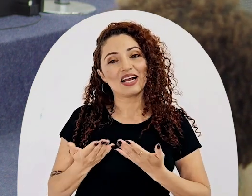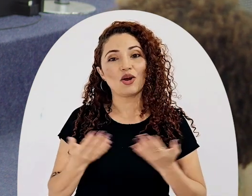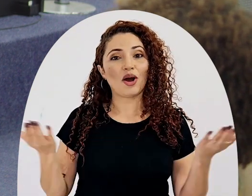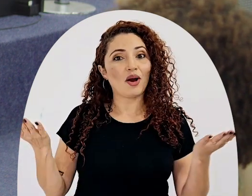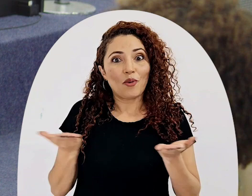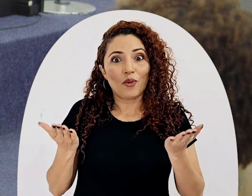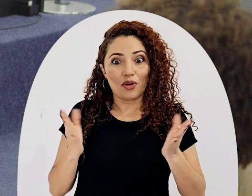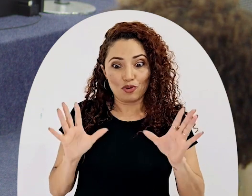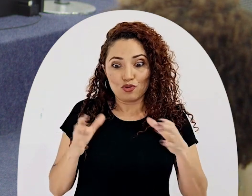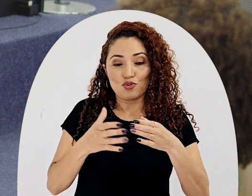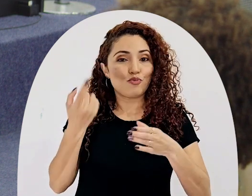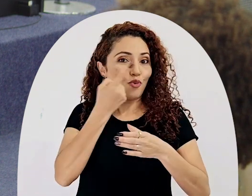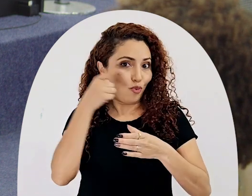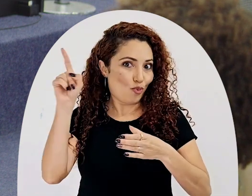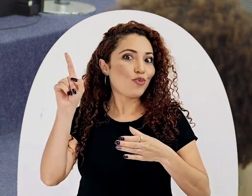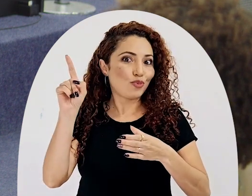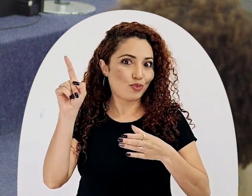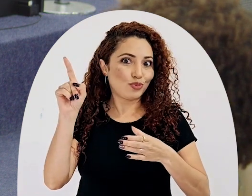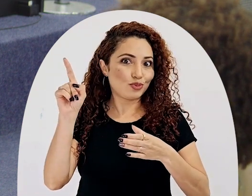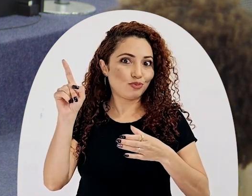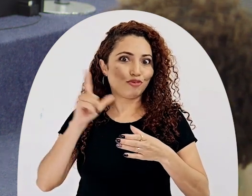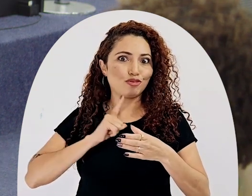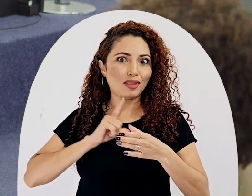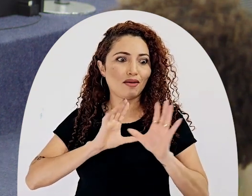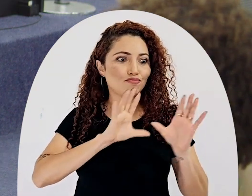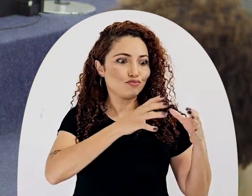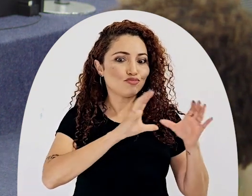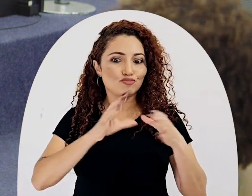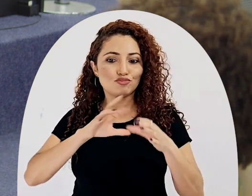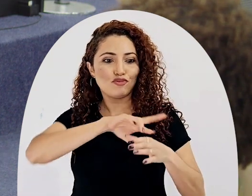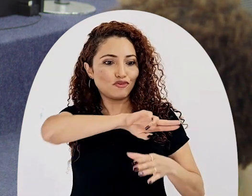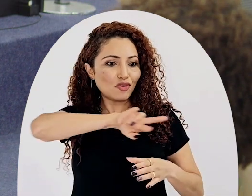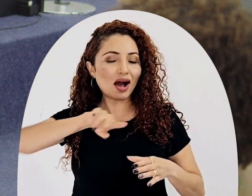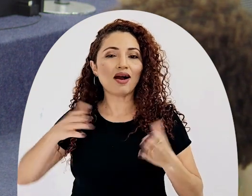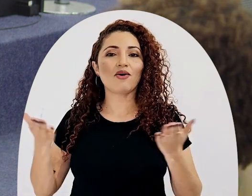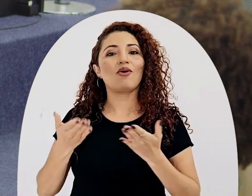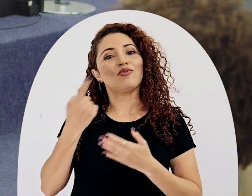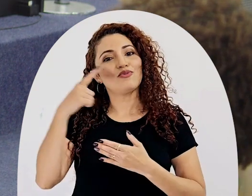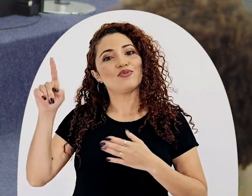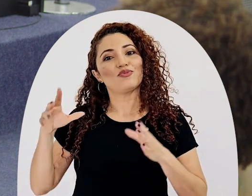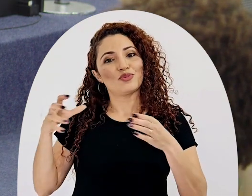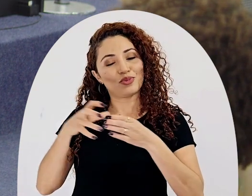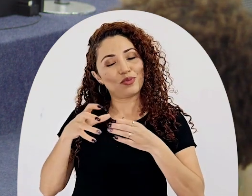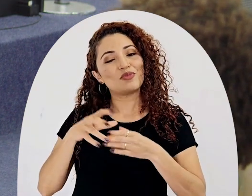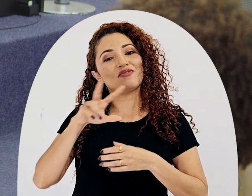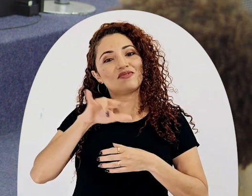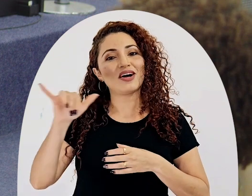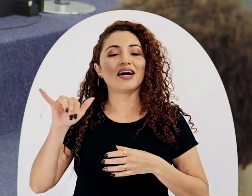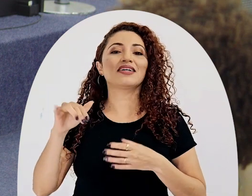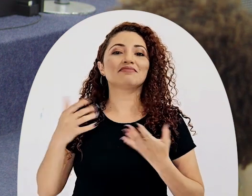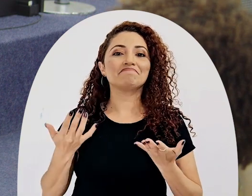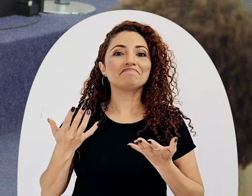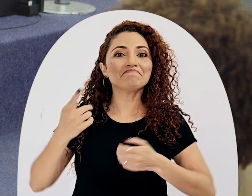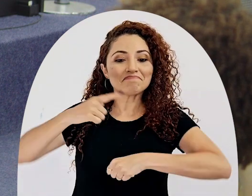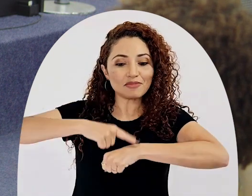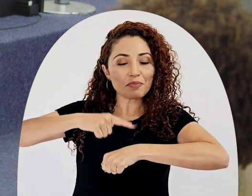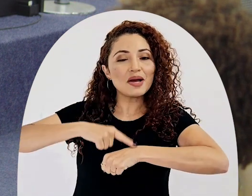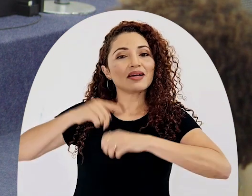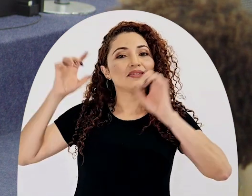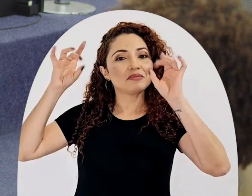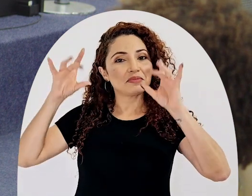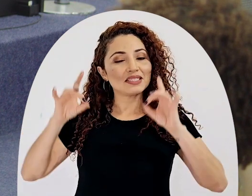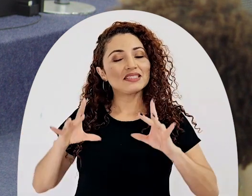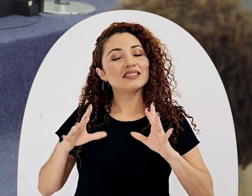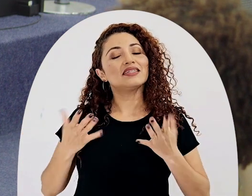última turma de todas as turmas da capacitação e da palestra, onde a gente vai fazer, então, vai ter esse momento e encerrar